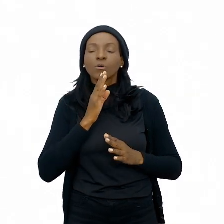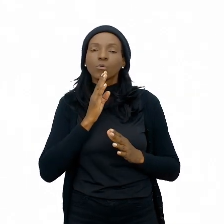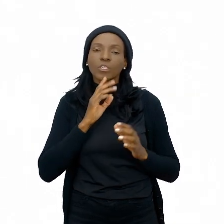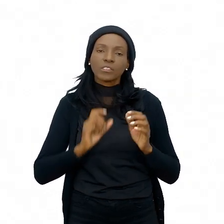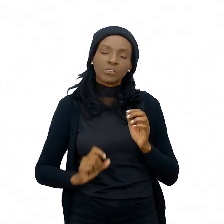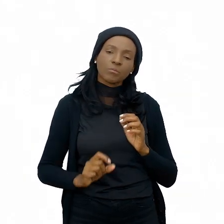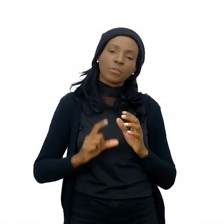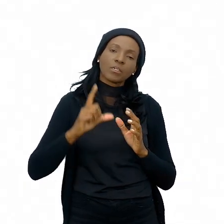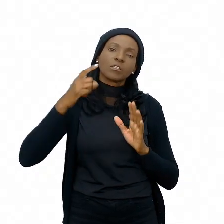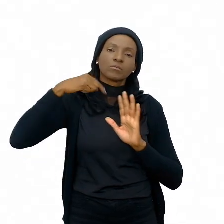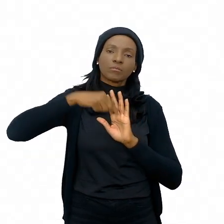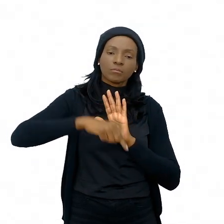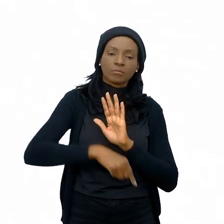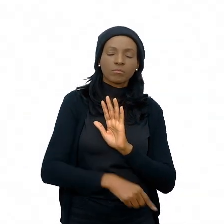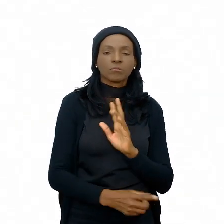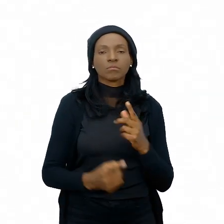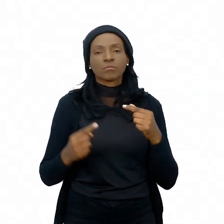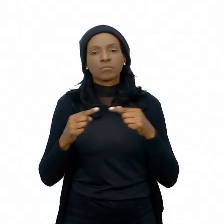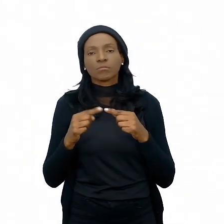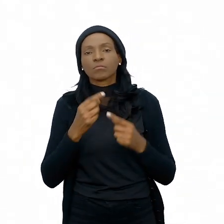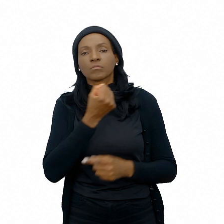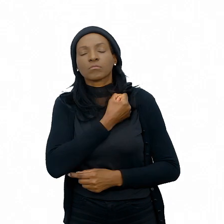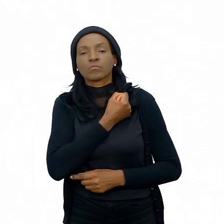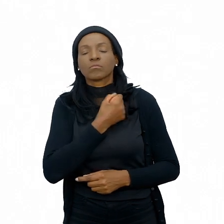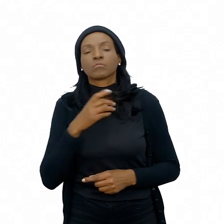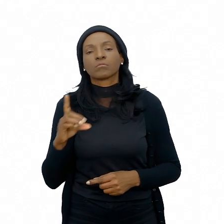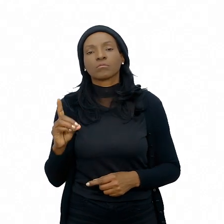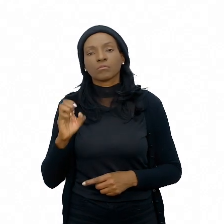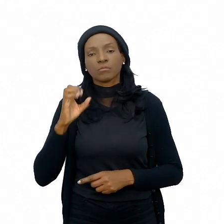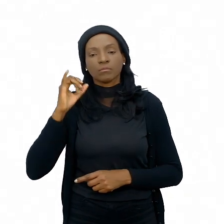conhecimentos sobre o sistema de numeração decimal.